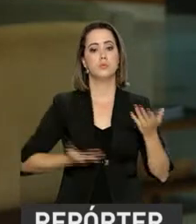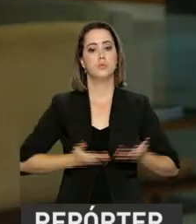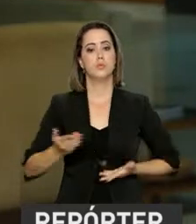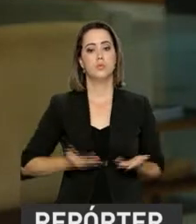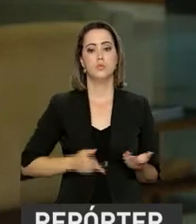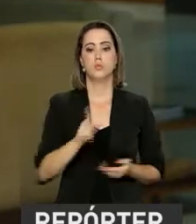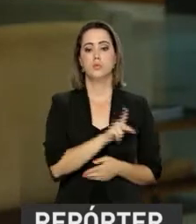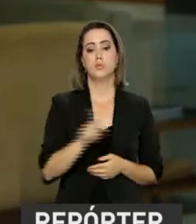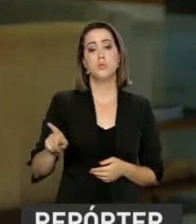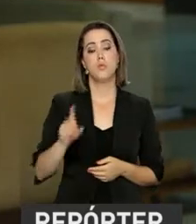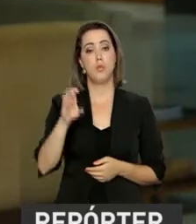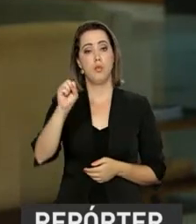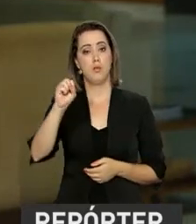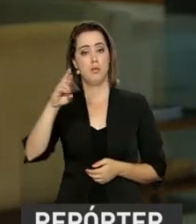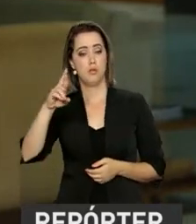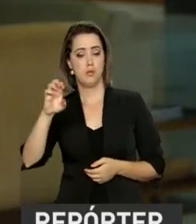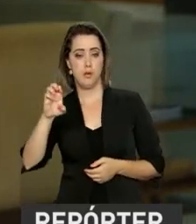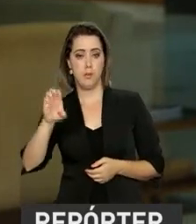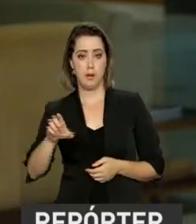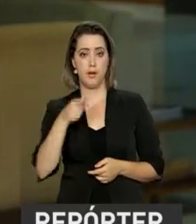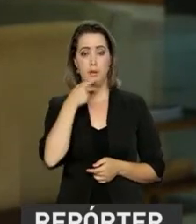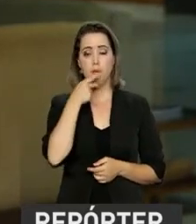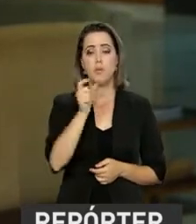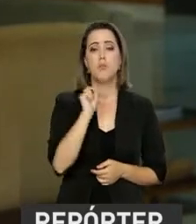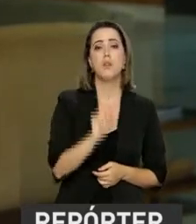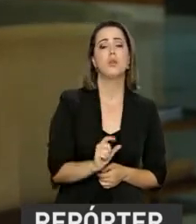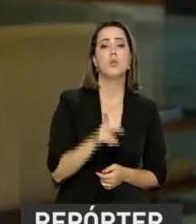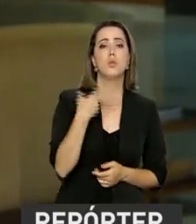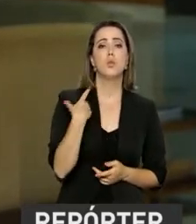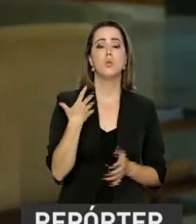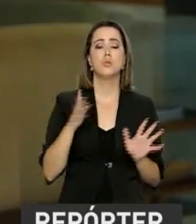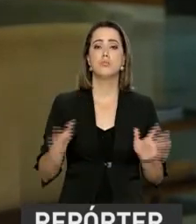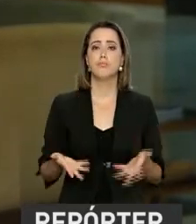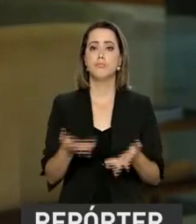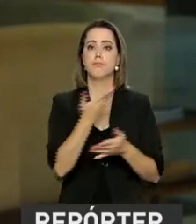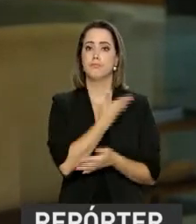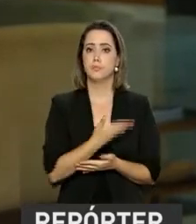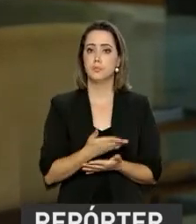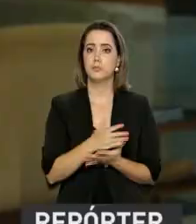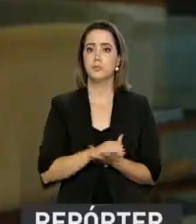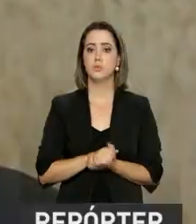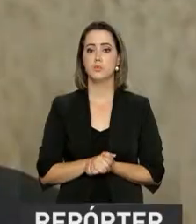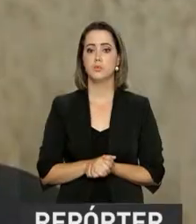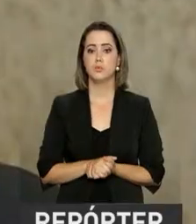O presidente do Sebrae, Guilherme Afif Domingos, falou sobre o mutirão.